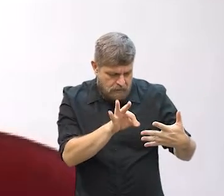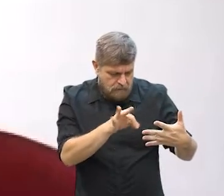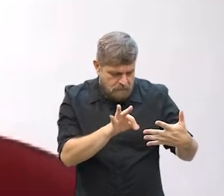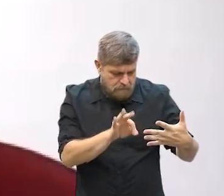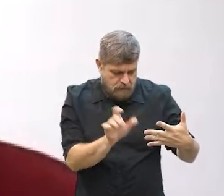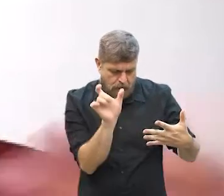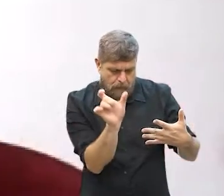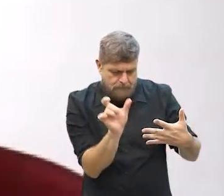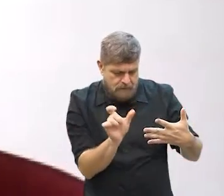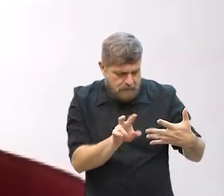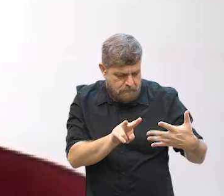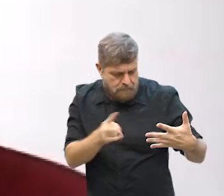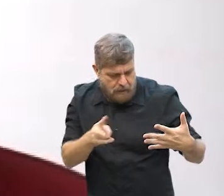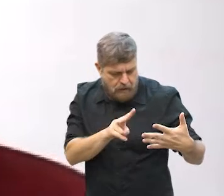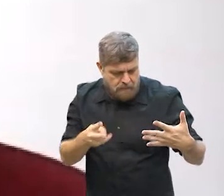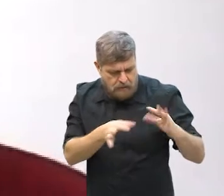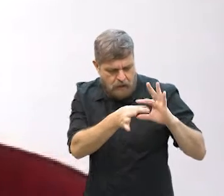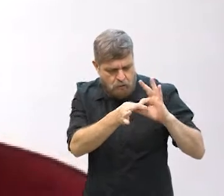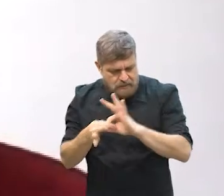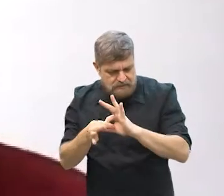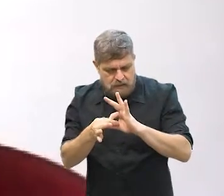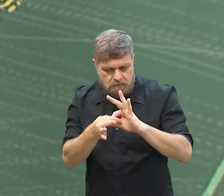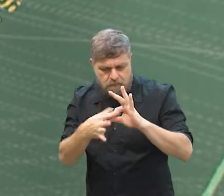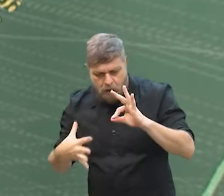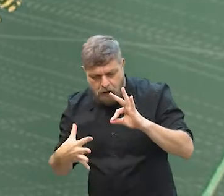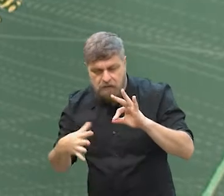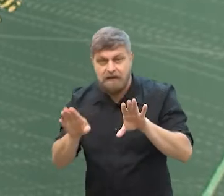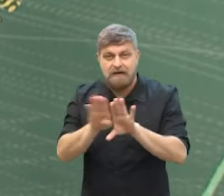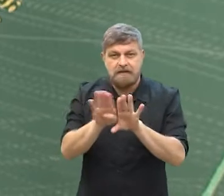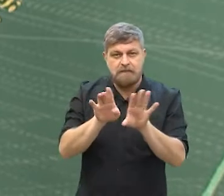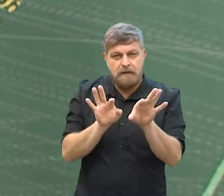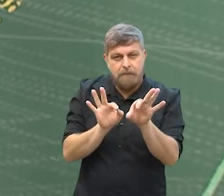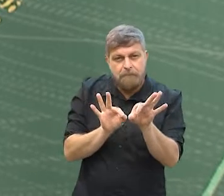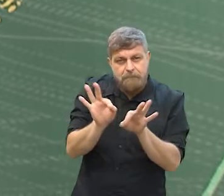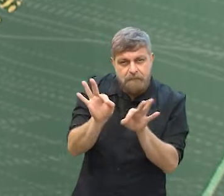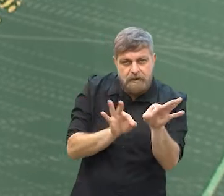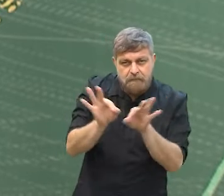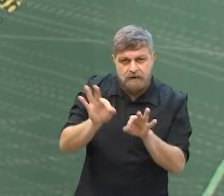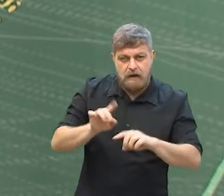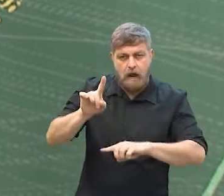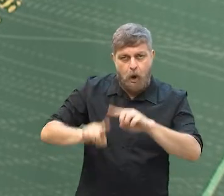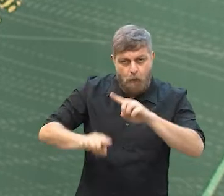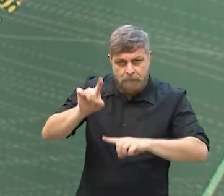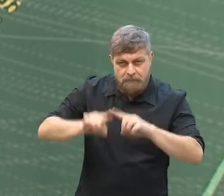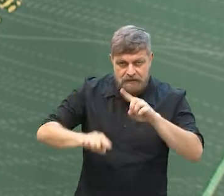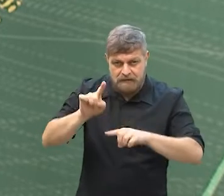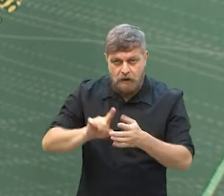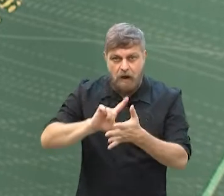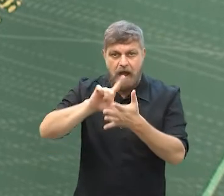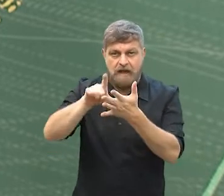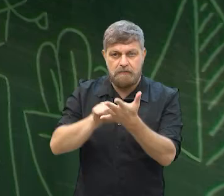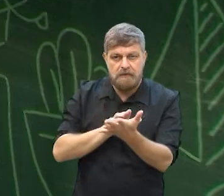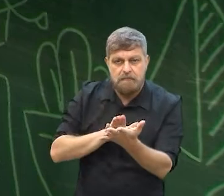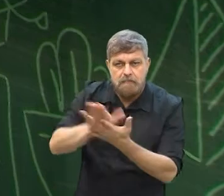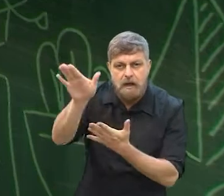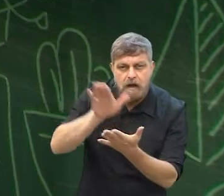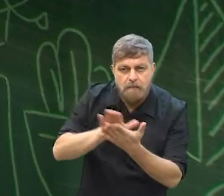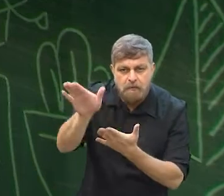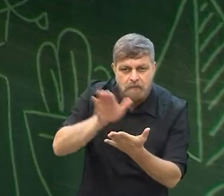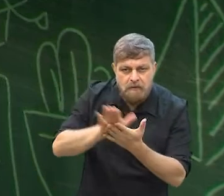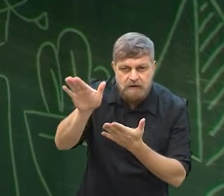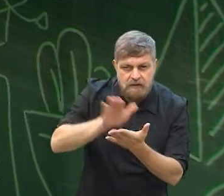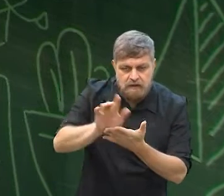pontuação, ortografia, questões de coesão e coerência, né, e de preparar realmente o material para publicação, né,